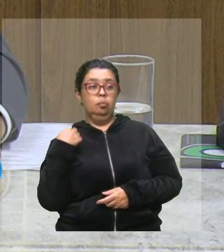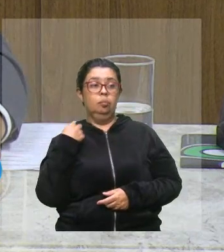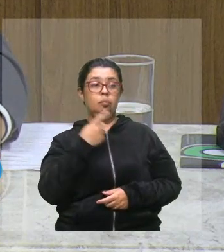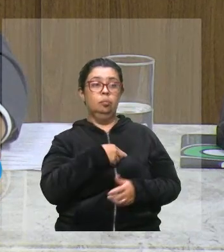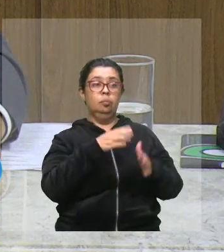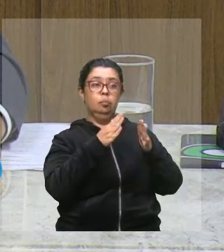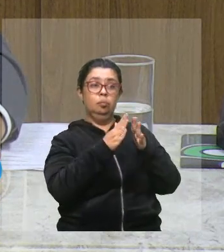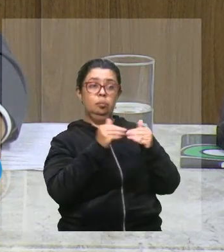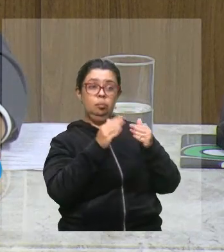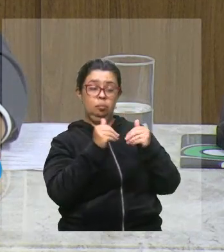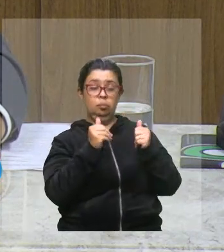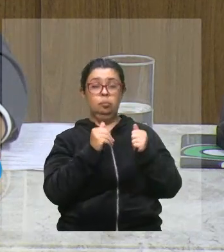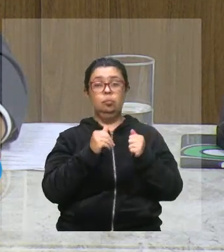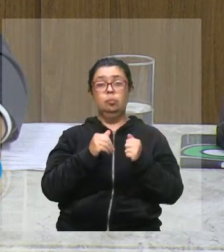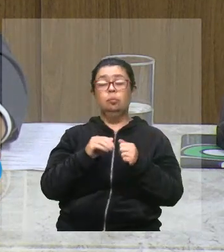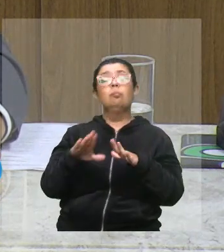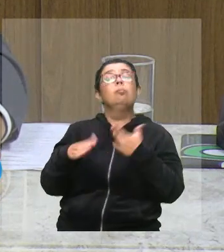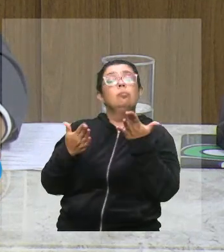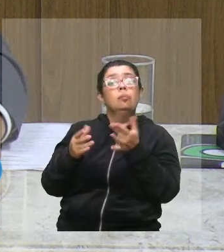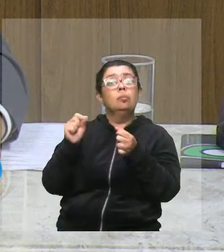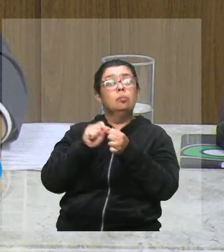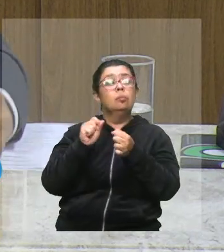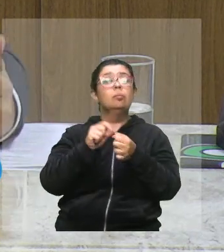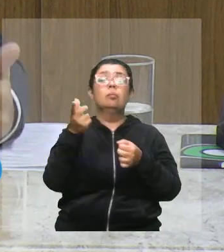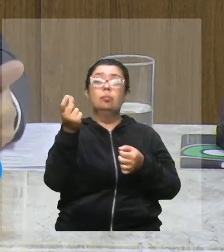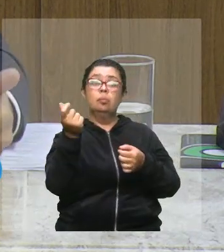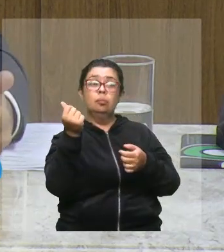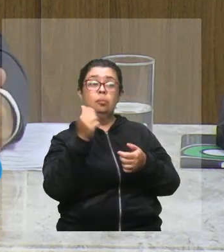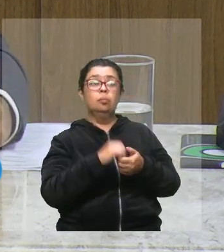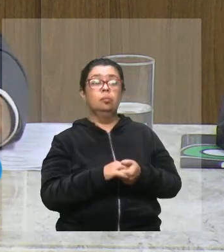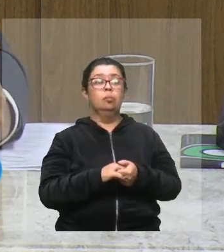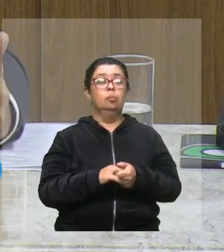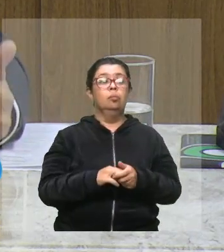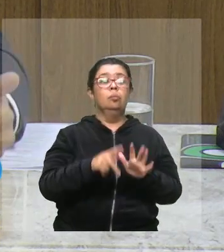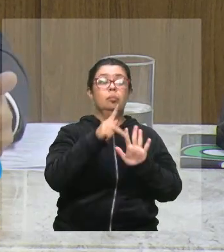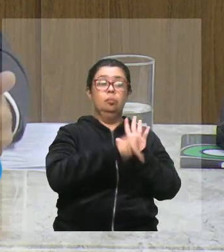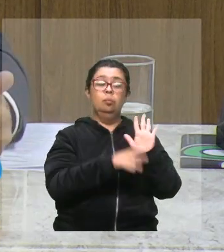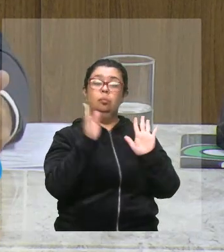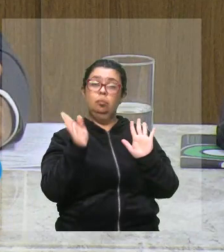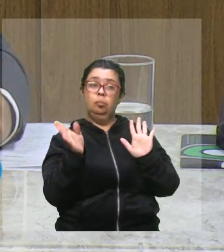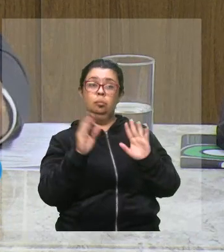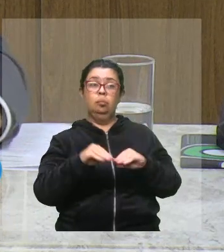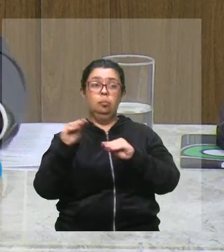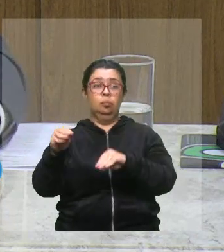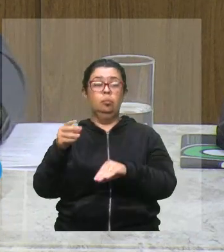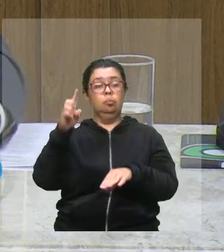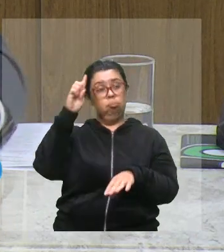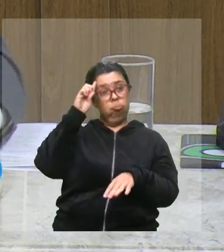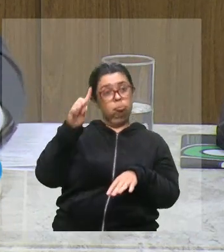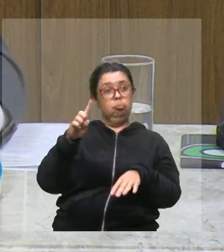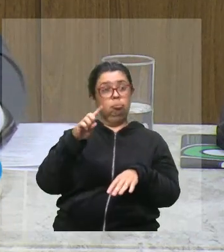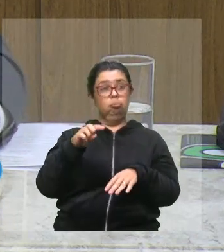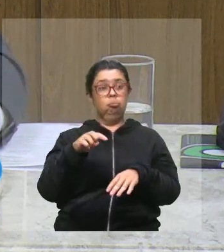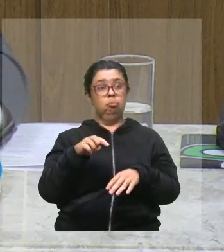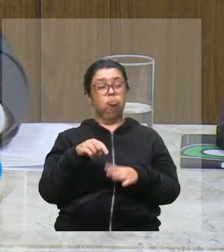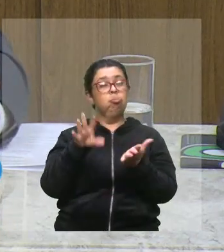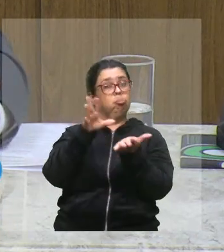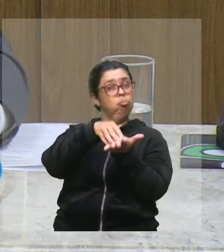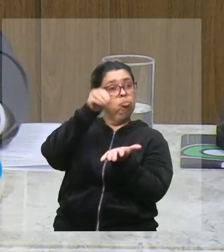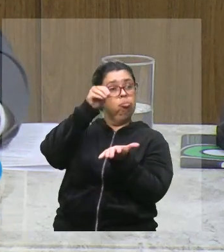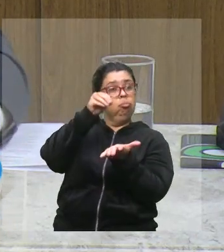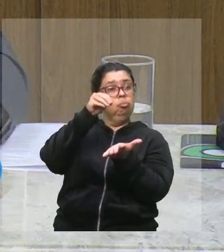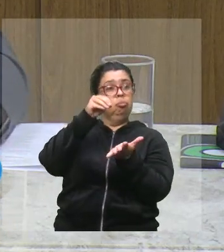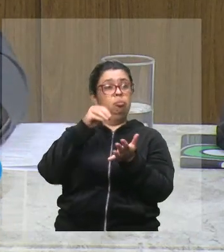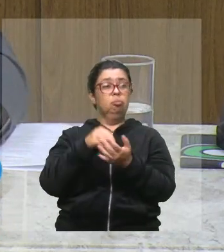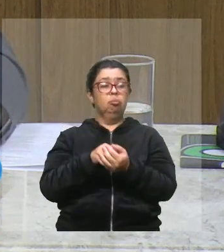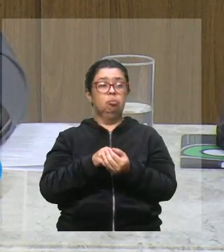plano de ação para o Poder Executivo, esse projeto já está adiado, e foi enviado aqui um print do plano de ação,